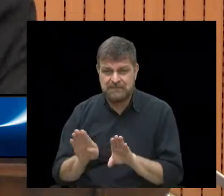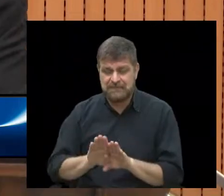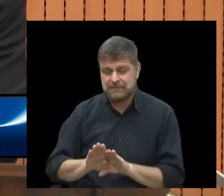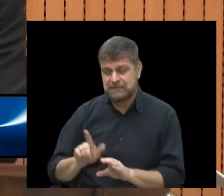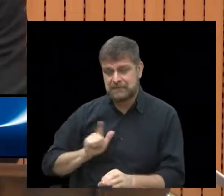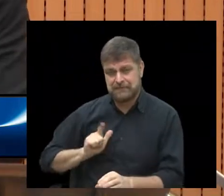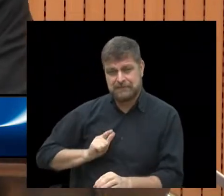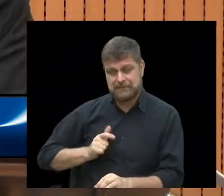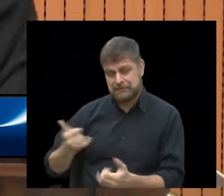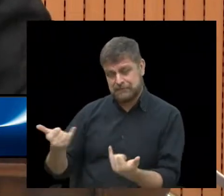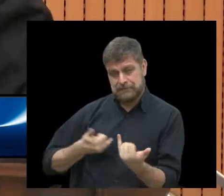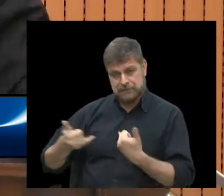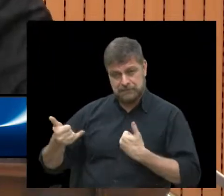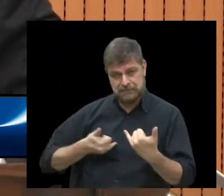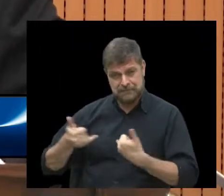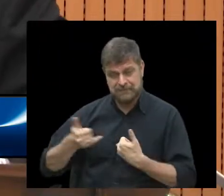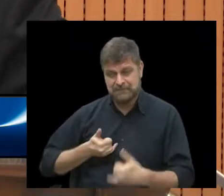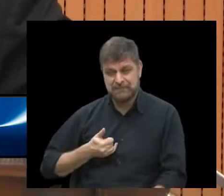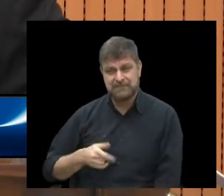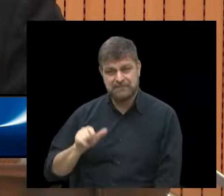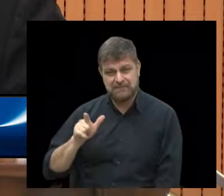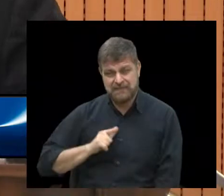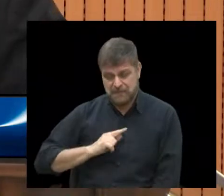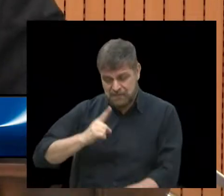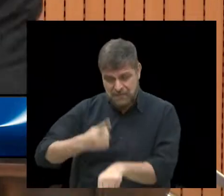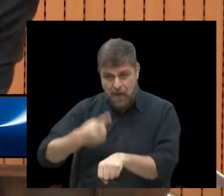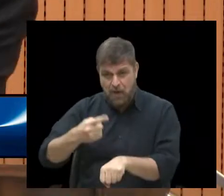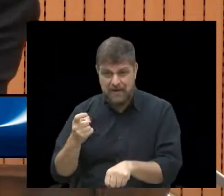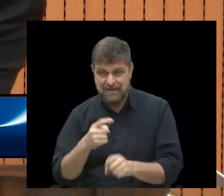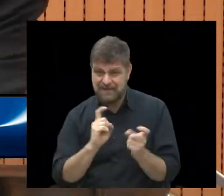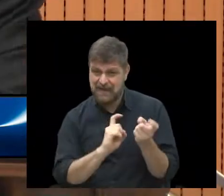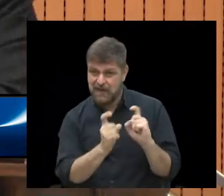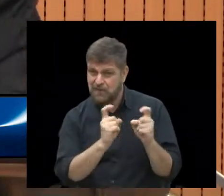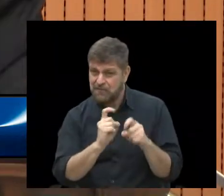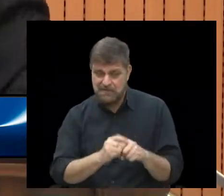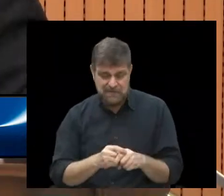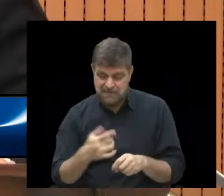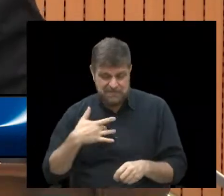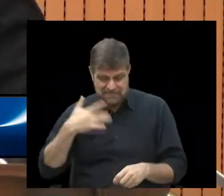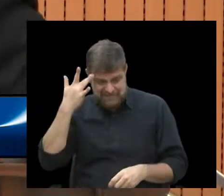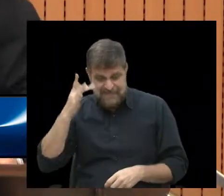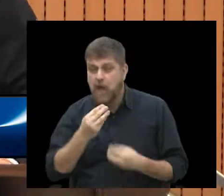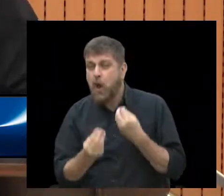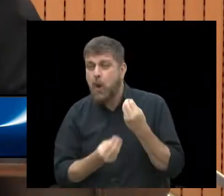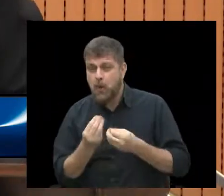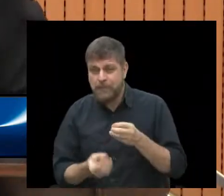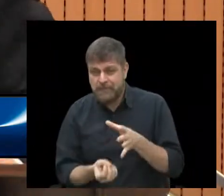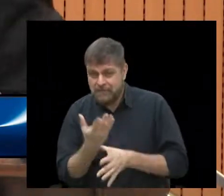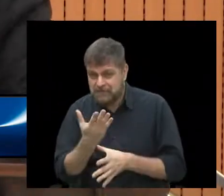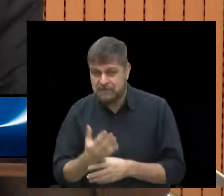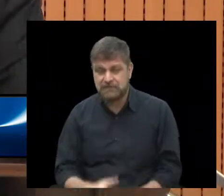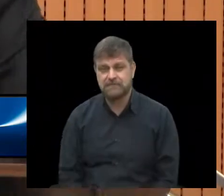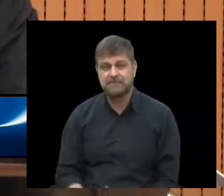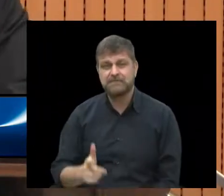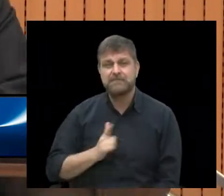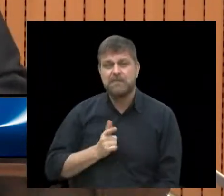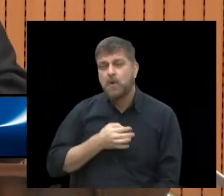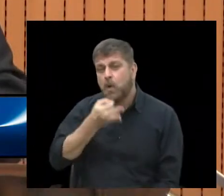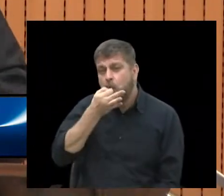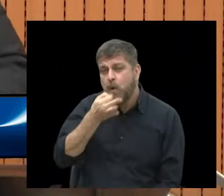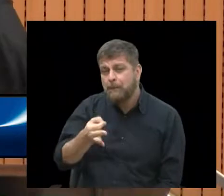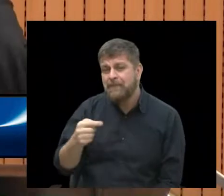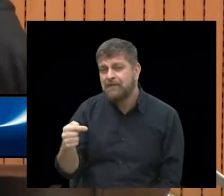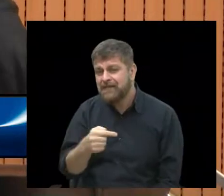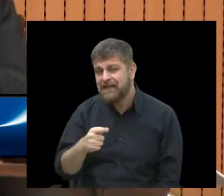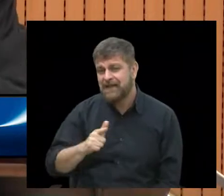fontes, um entendimento de que em algum momento nessa reunião, eu não sei exatamente por quem ou de que maneira, foi sugerido de